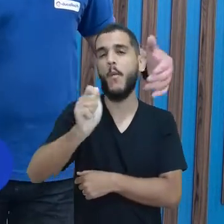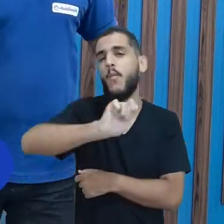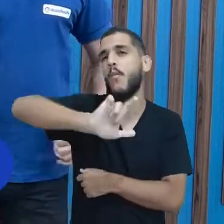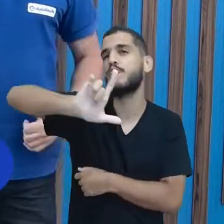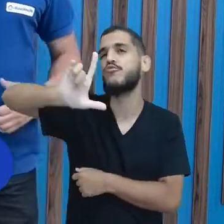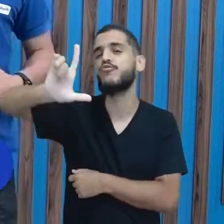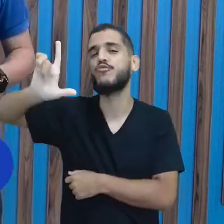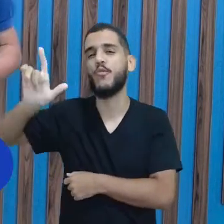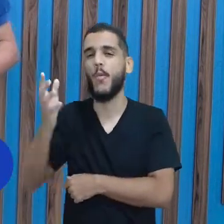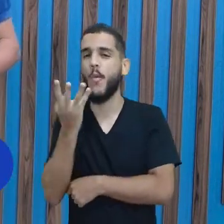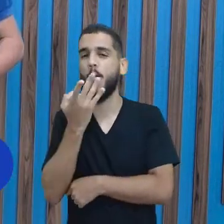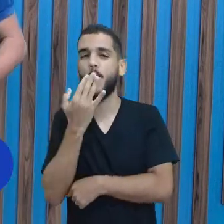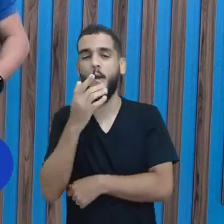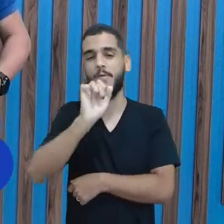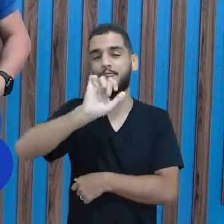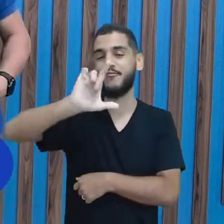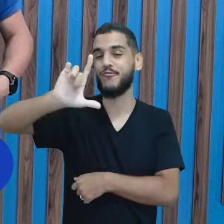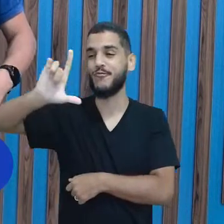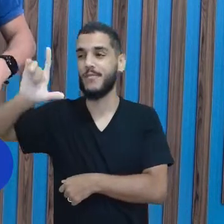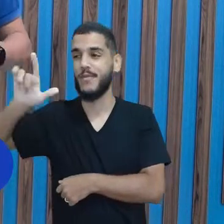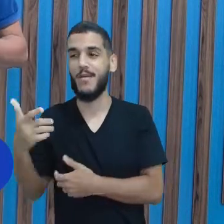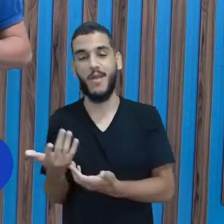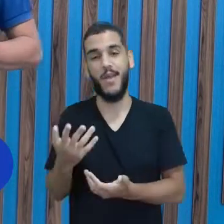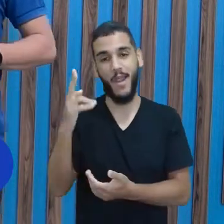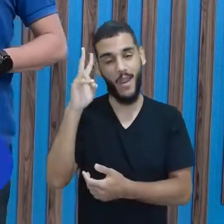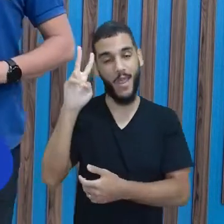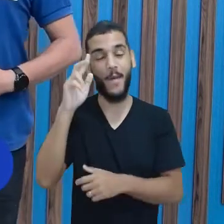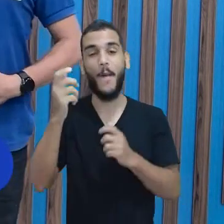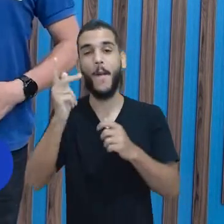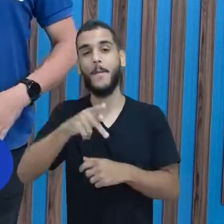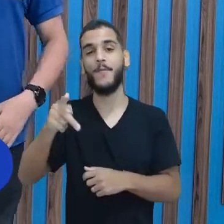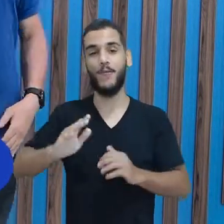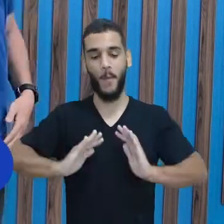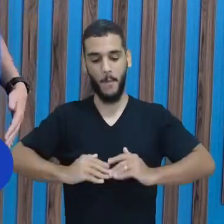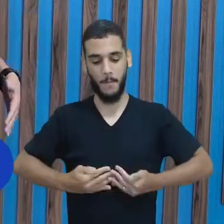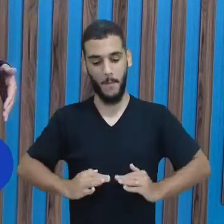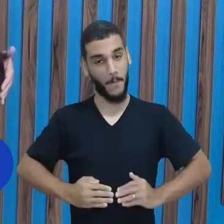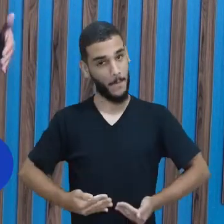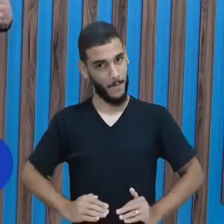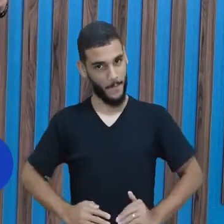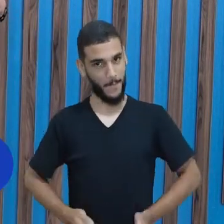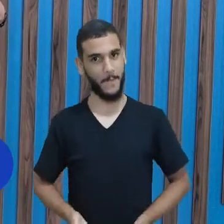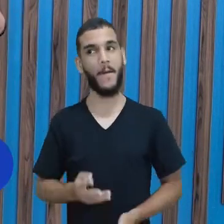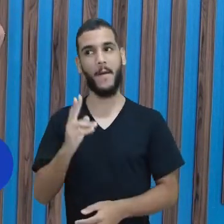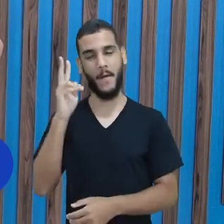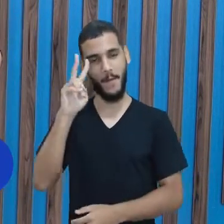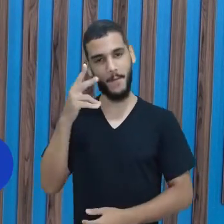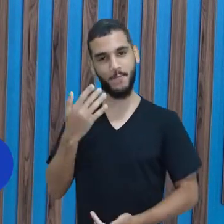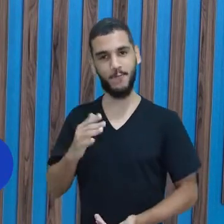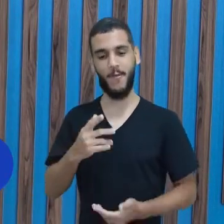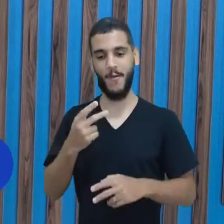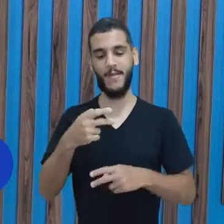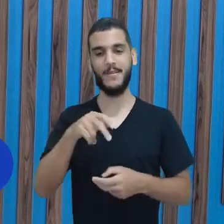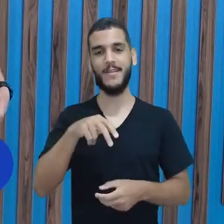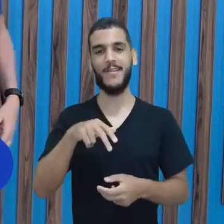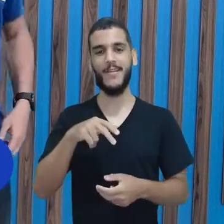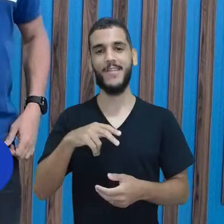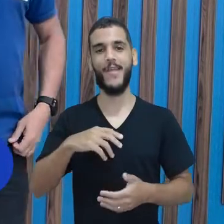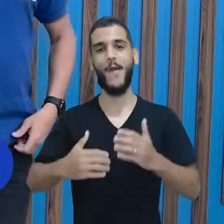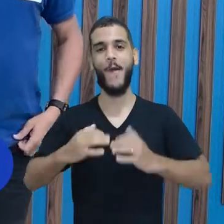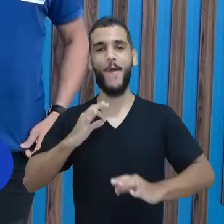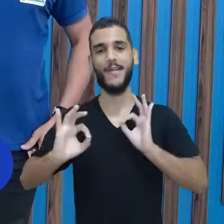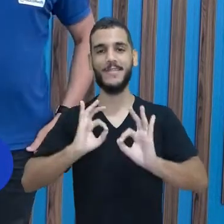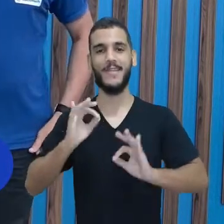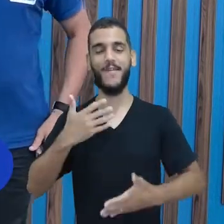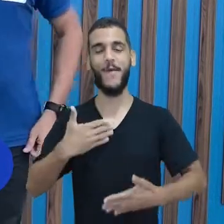professor Saradão. Lembra do professor Saradão? Lembro. O professor Saradão fazia assim, ó, Exato. né? Ó, a camisa boa, essa camisa